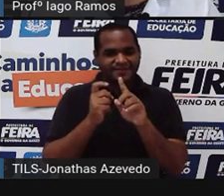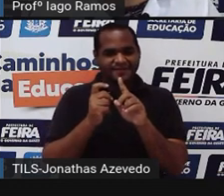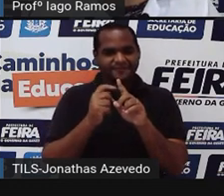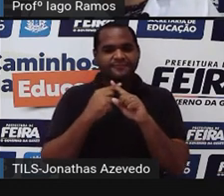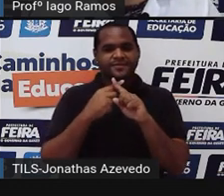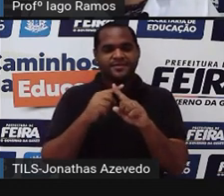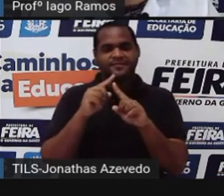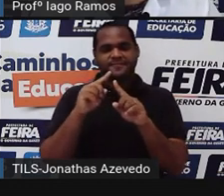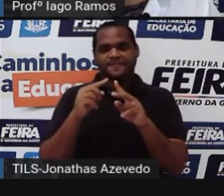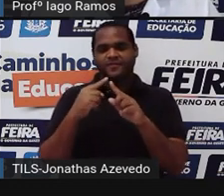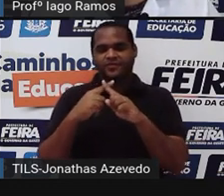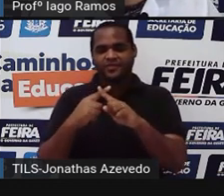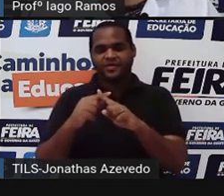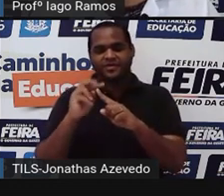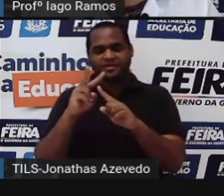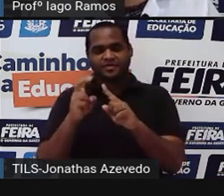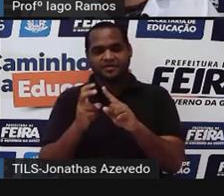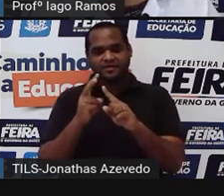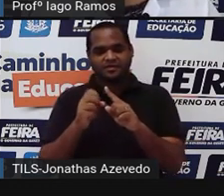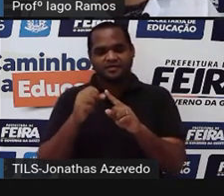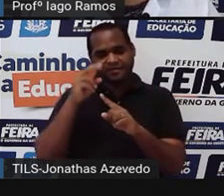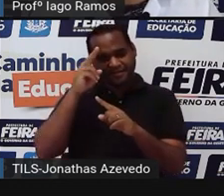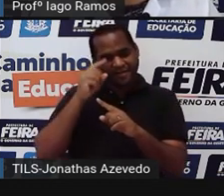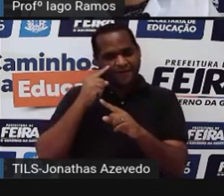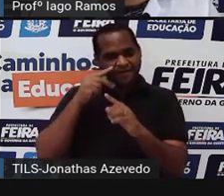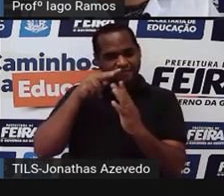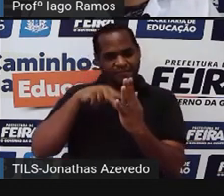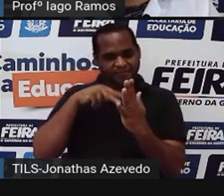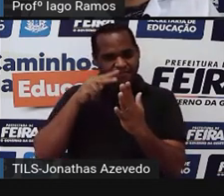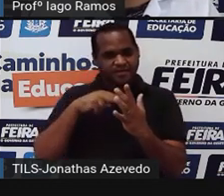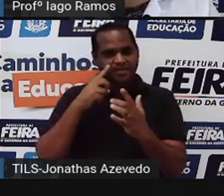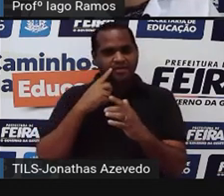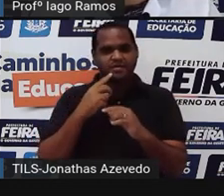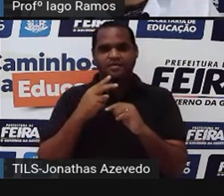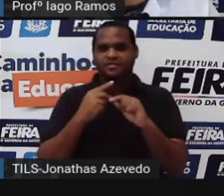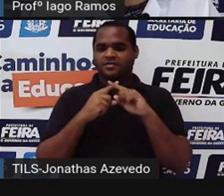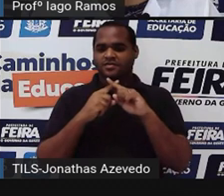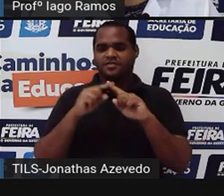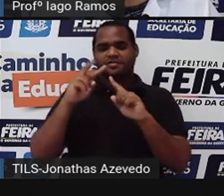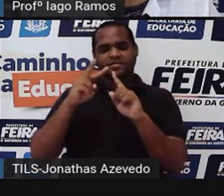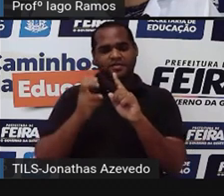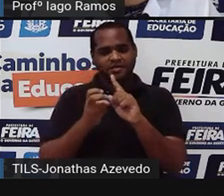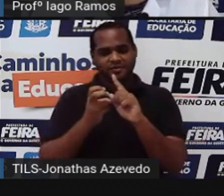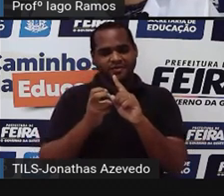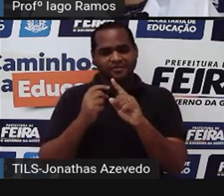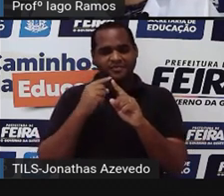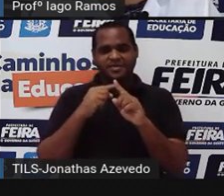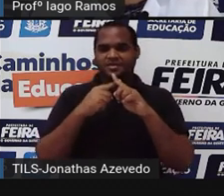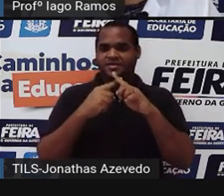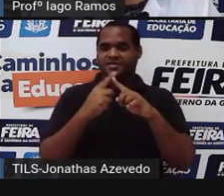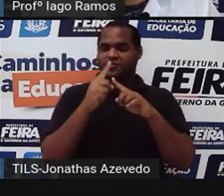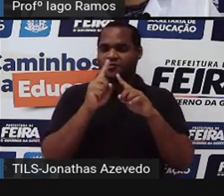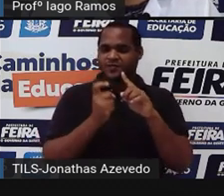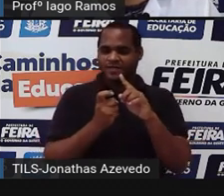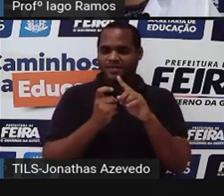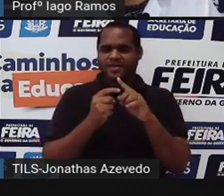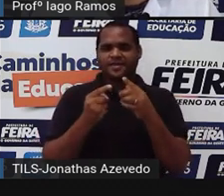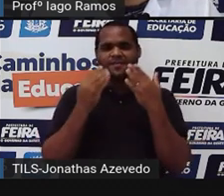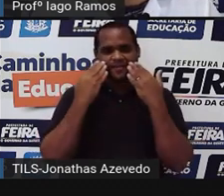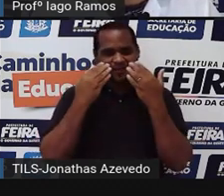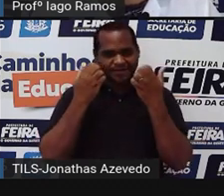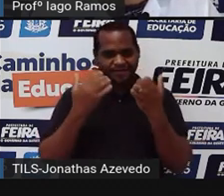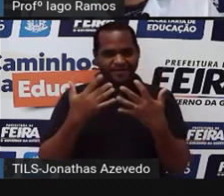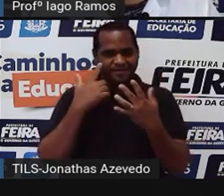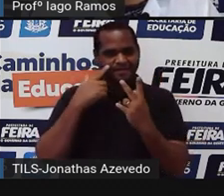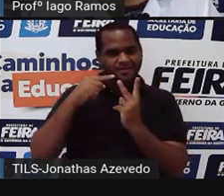x com duas aspazinhas, que eu leio assim, x' e x duas linhas, tá? Para representar